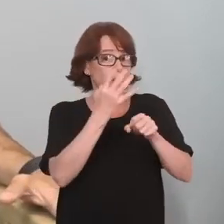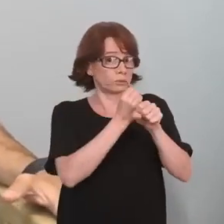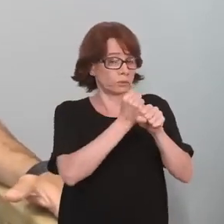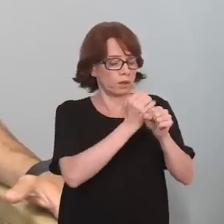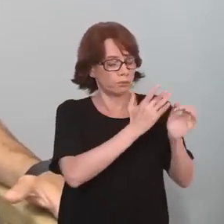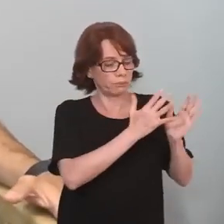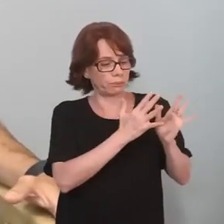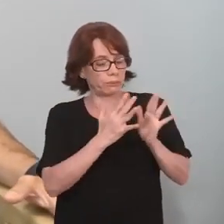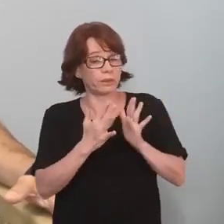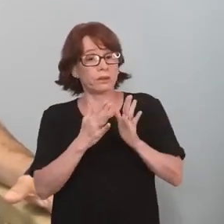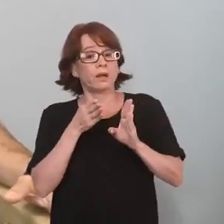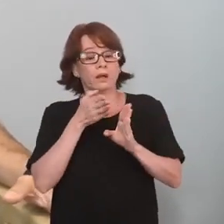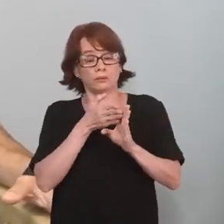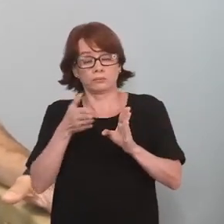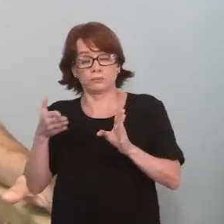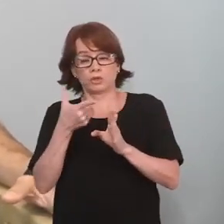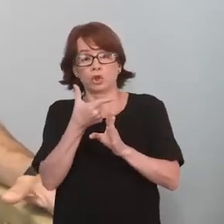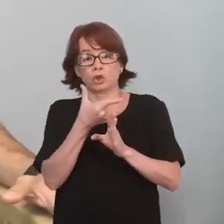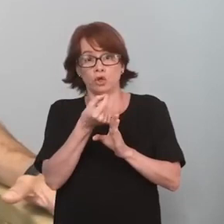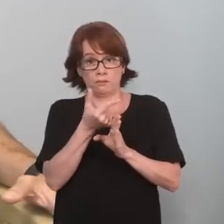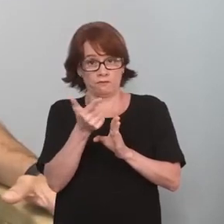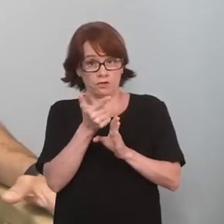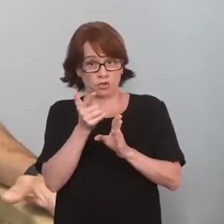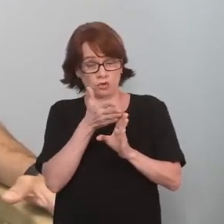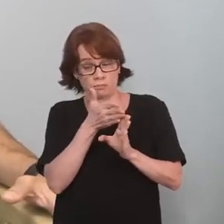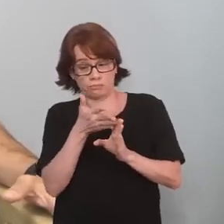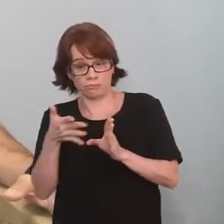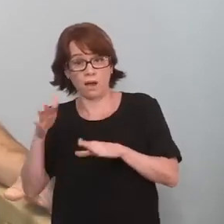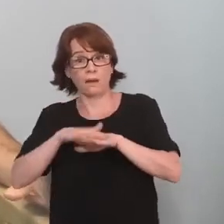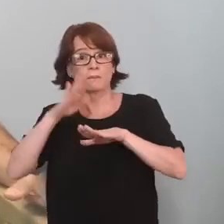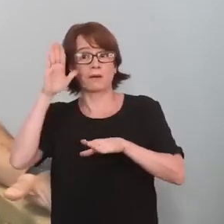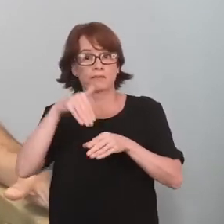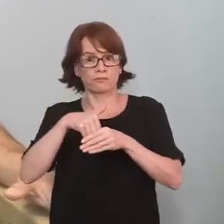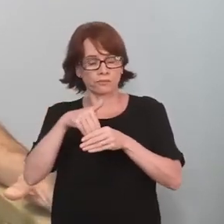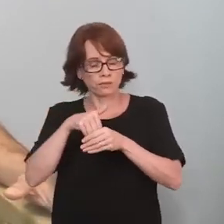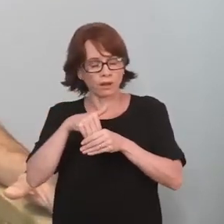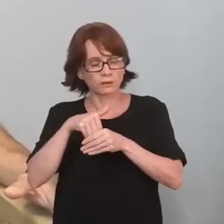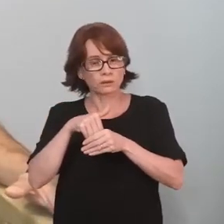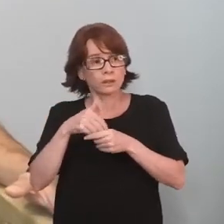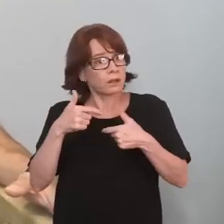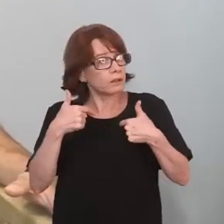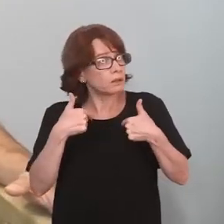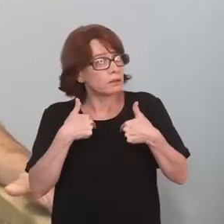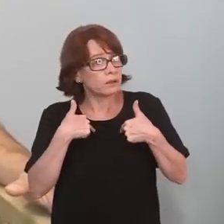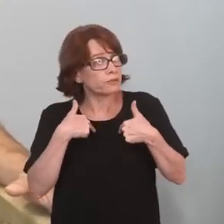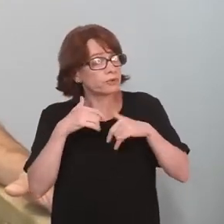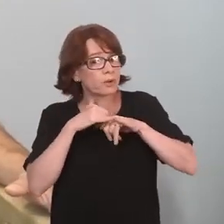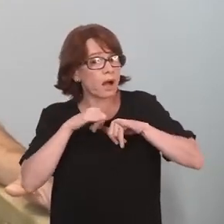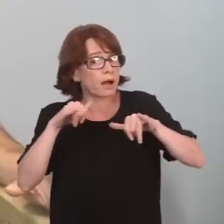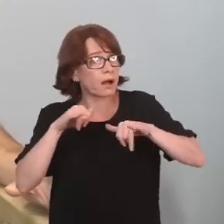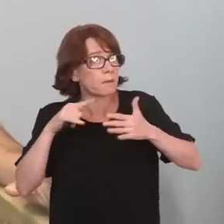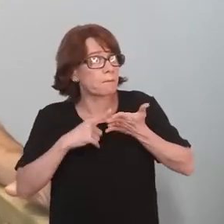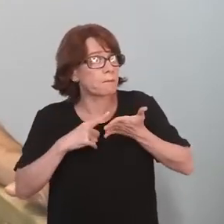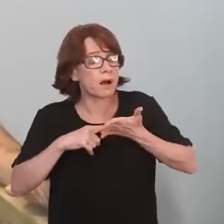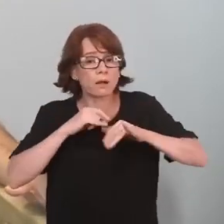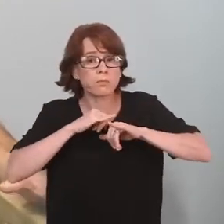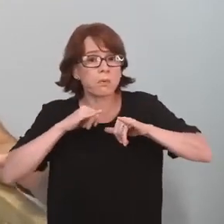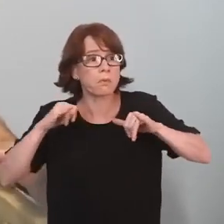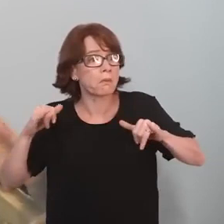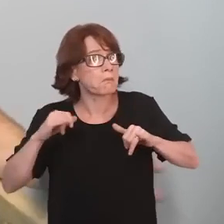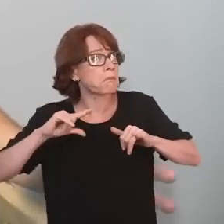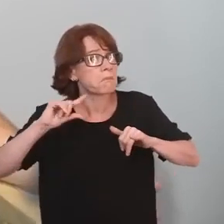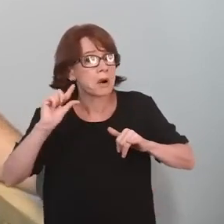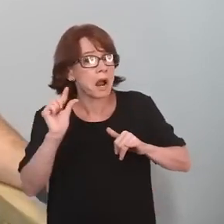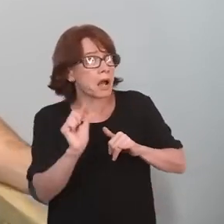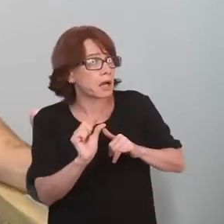em 2022 você se reelegeu como a mais votada e eu fiz uma campanha bastante barata de R$150 mil, o que